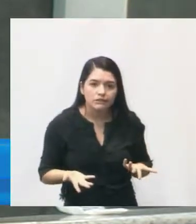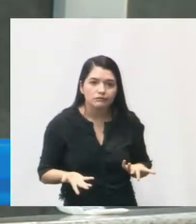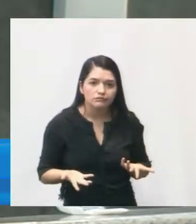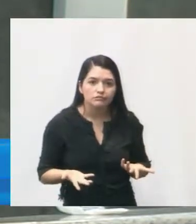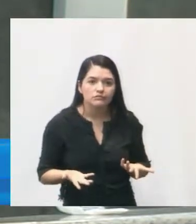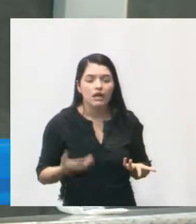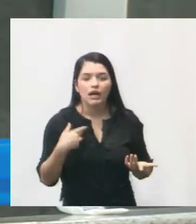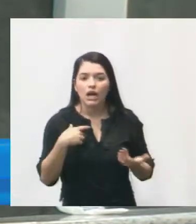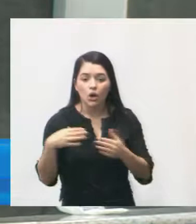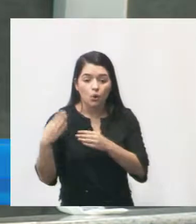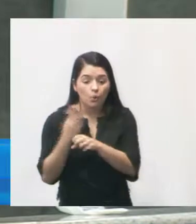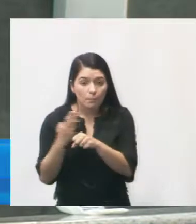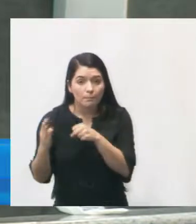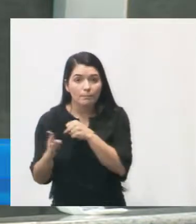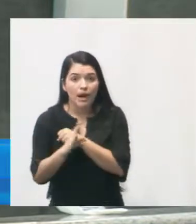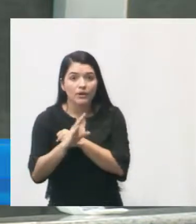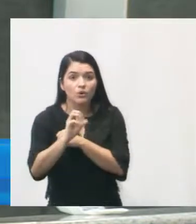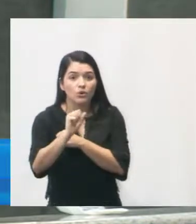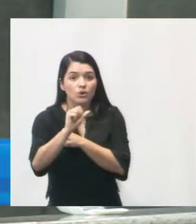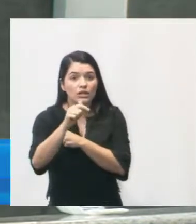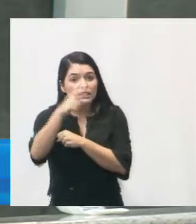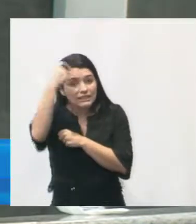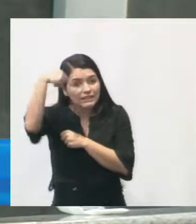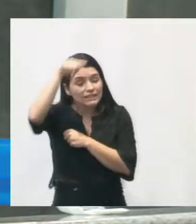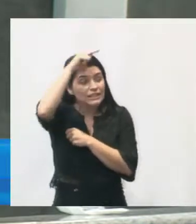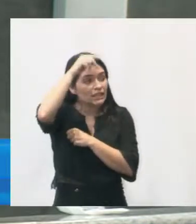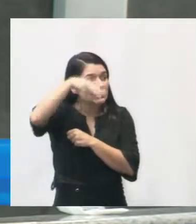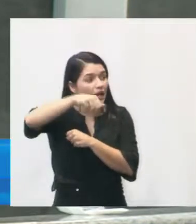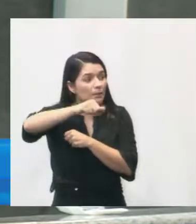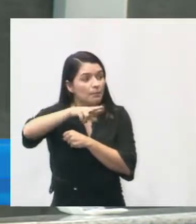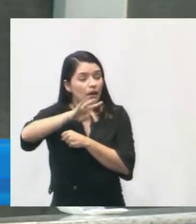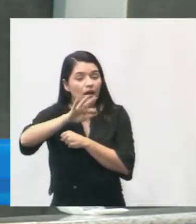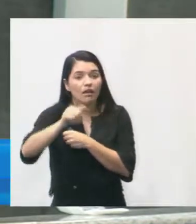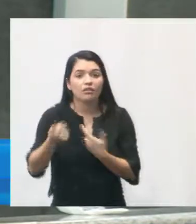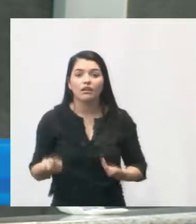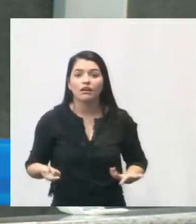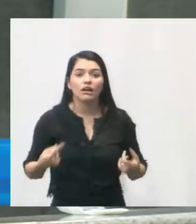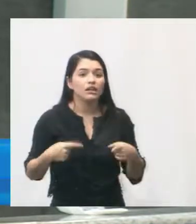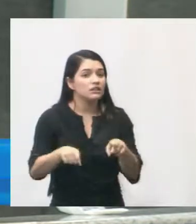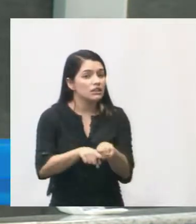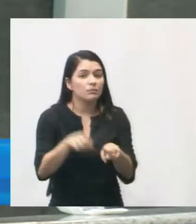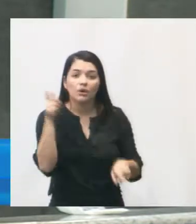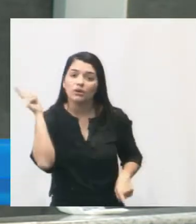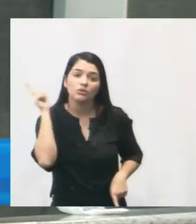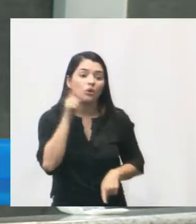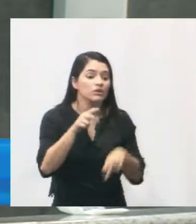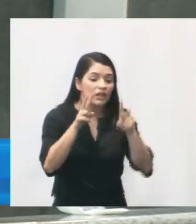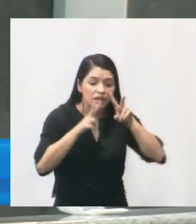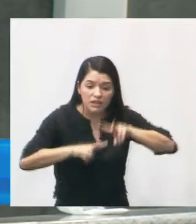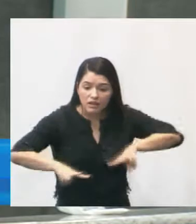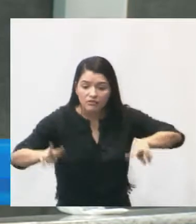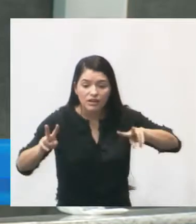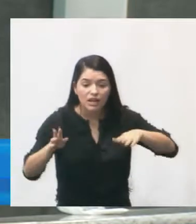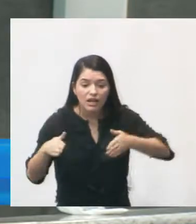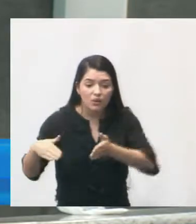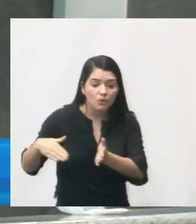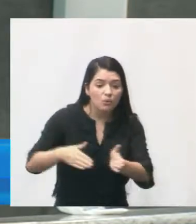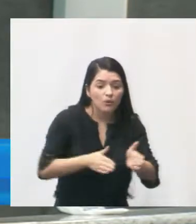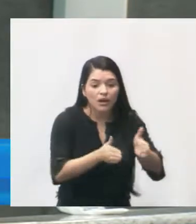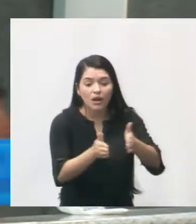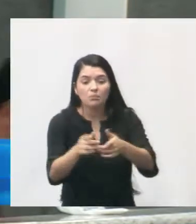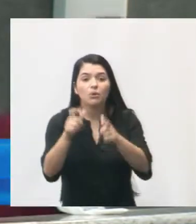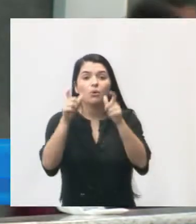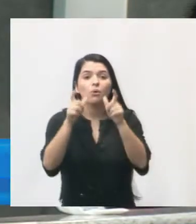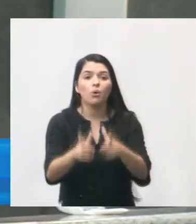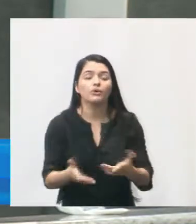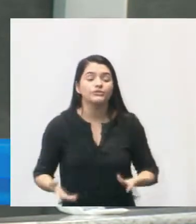Marta e adjacências que luta pelo campo do Lolão e não consegue ver percorrido o caminho para ter êxito,